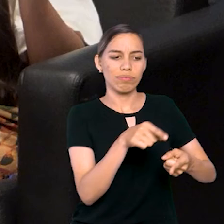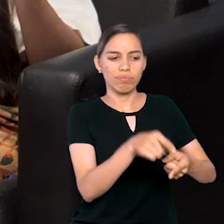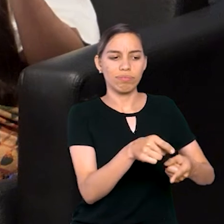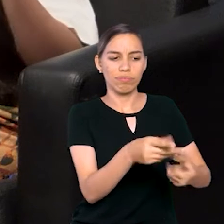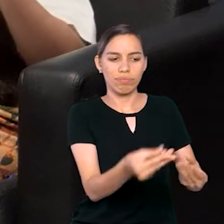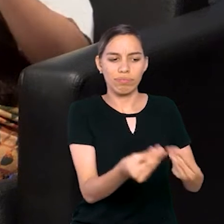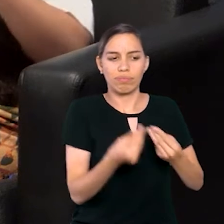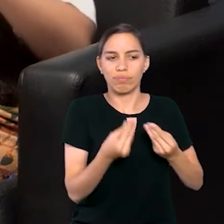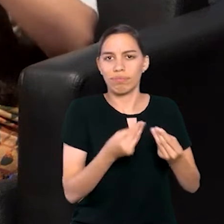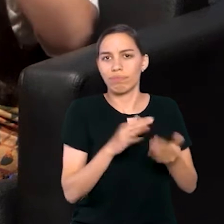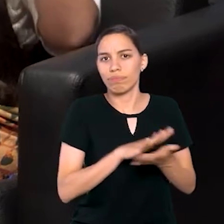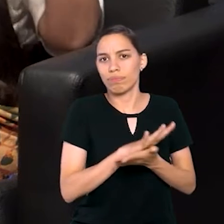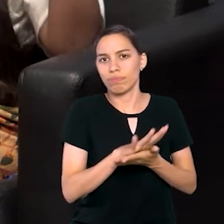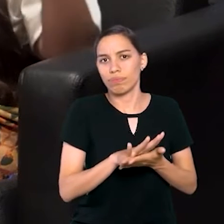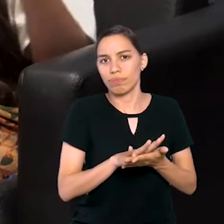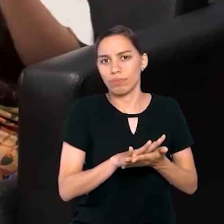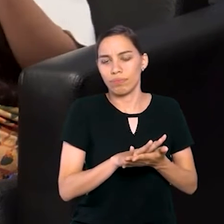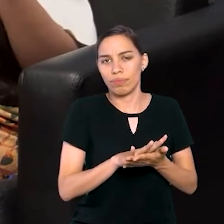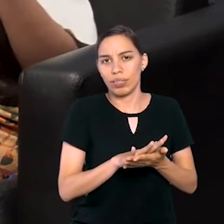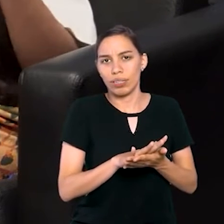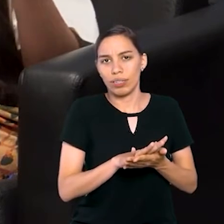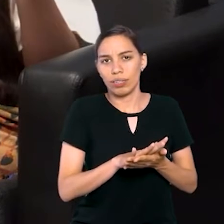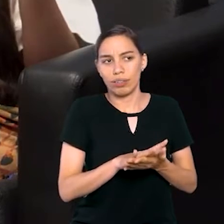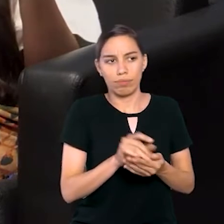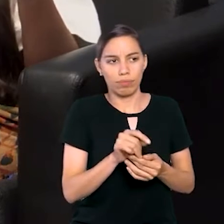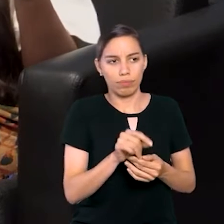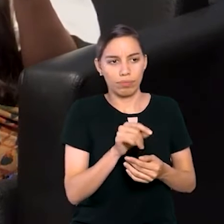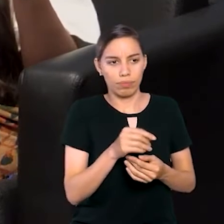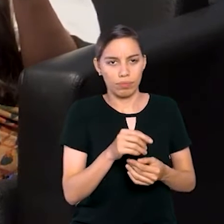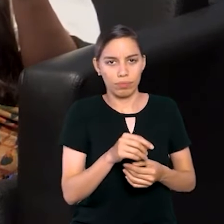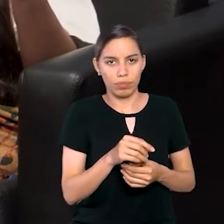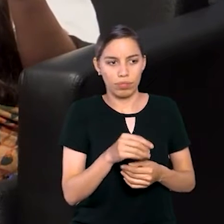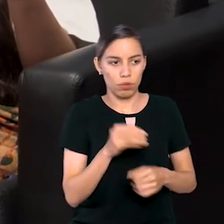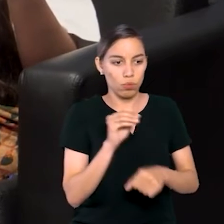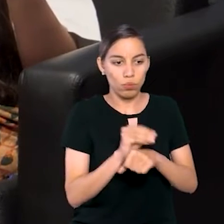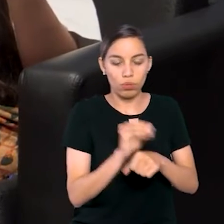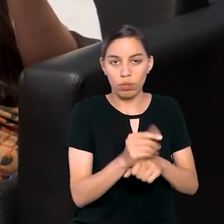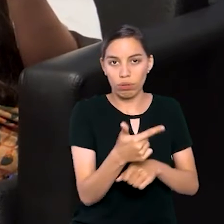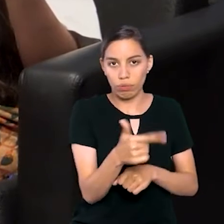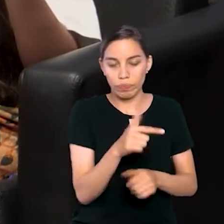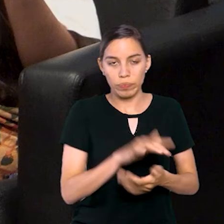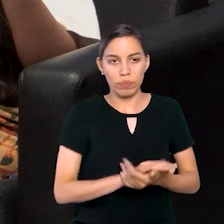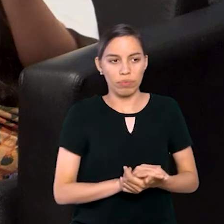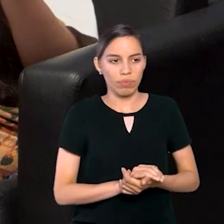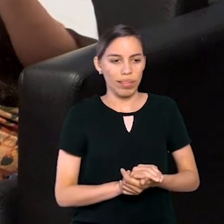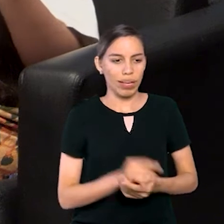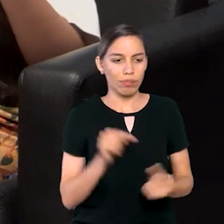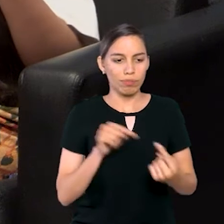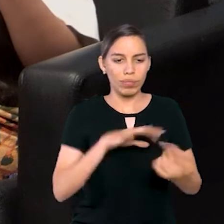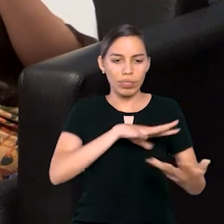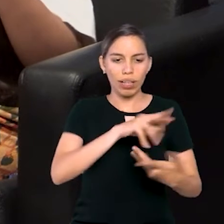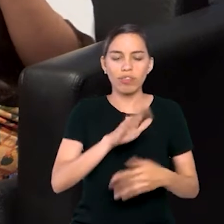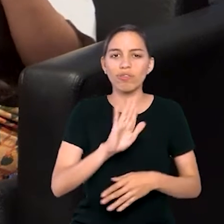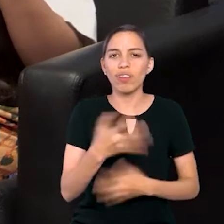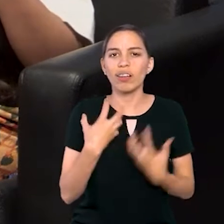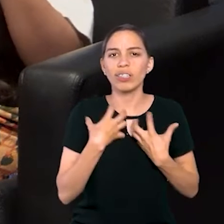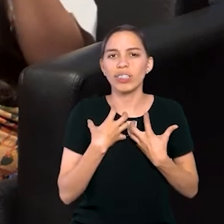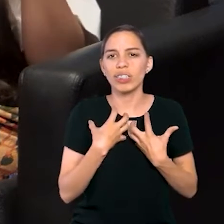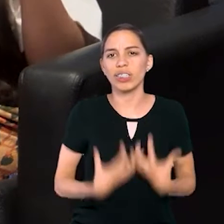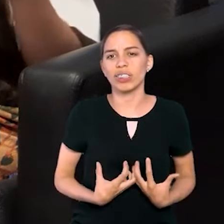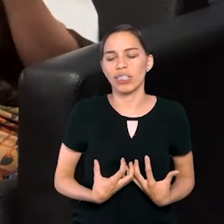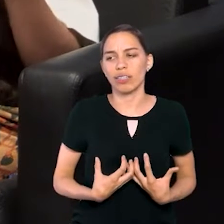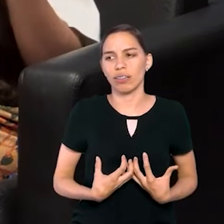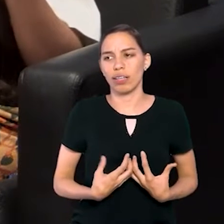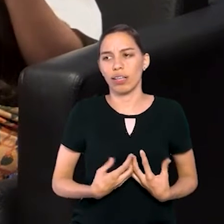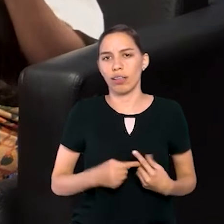mais cansado, é de um outro tipo de cansaço. Vocês entendem do que eu estou falando? é um cansaço de